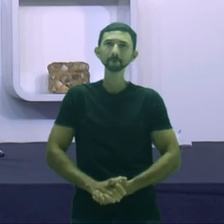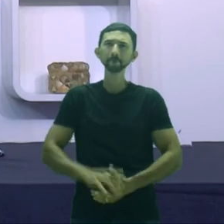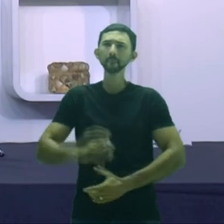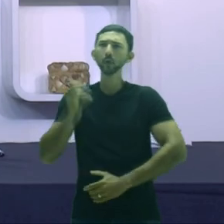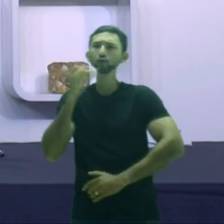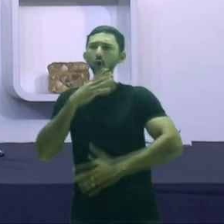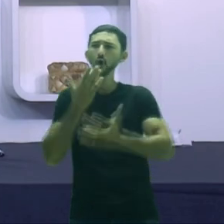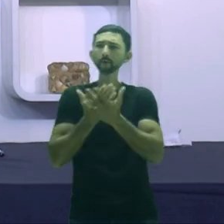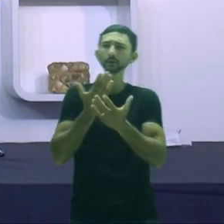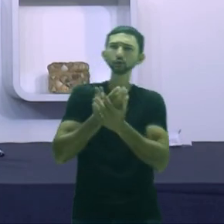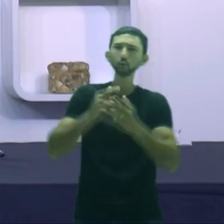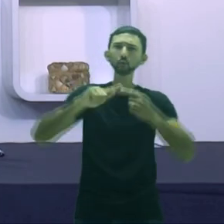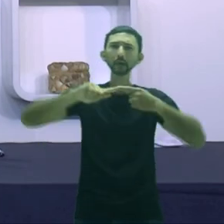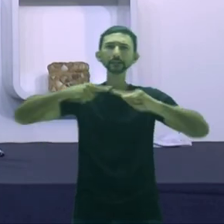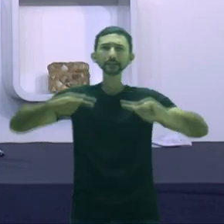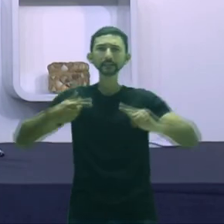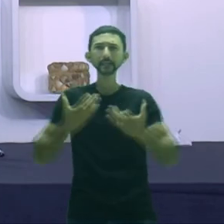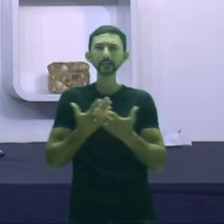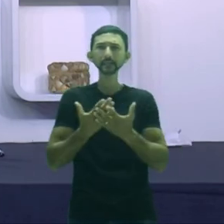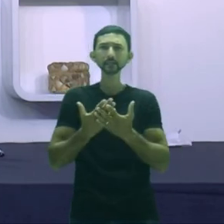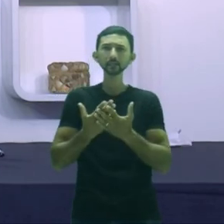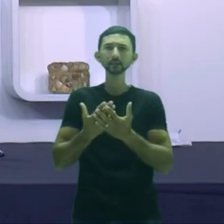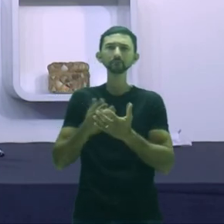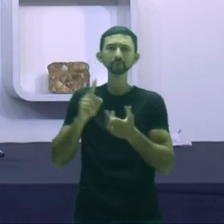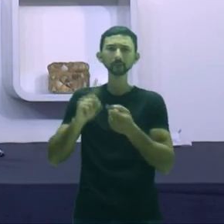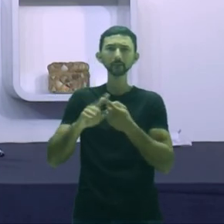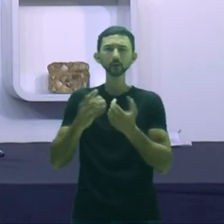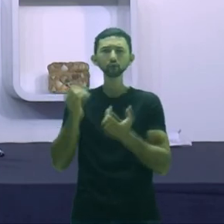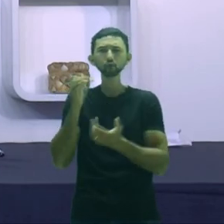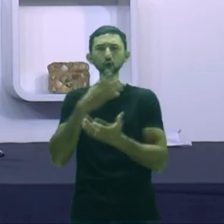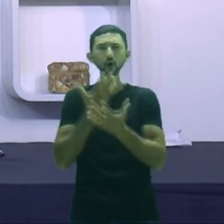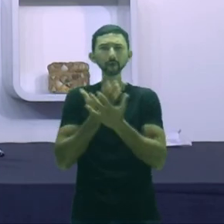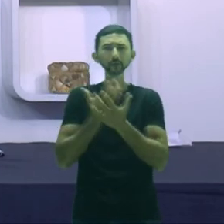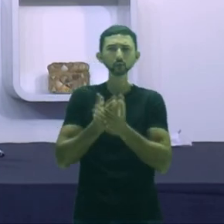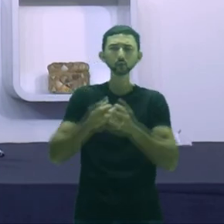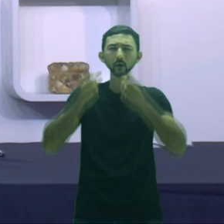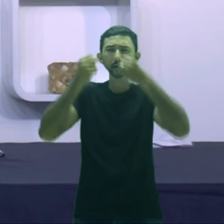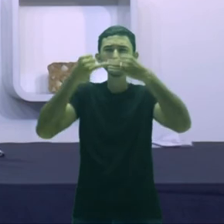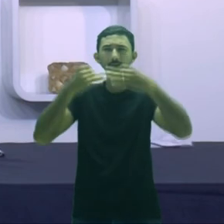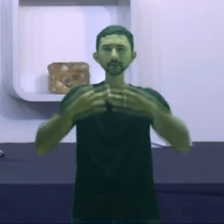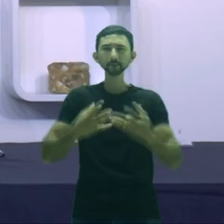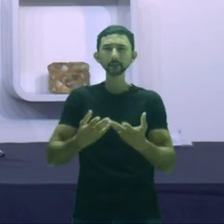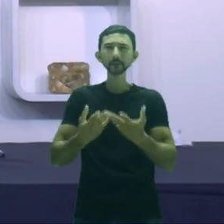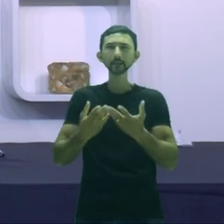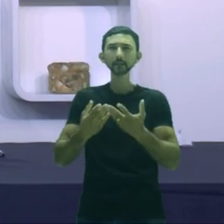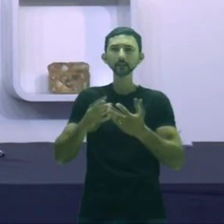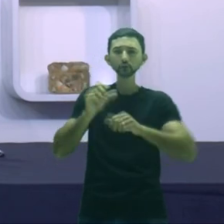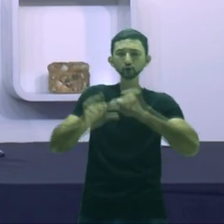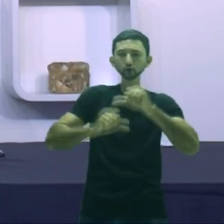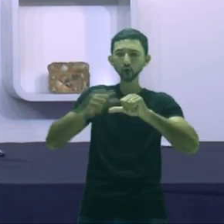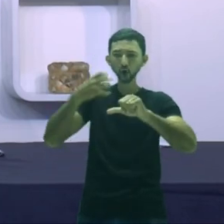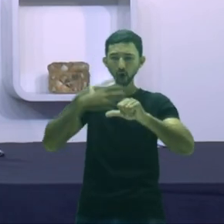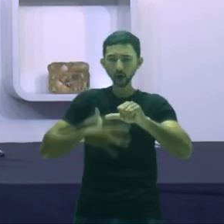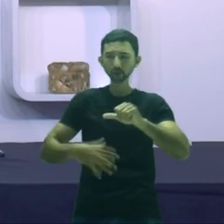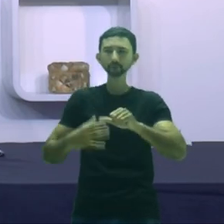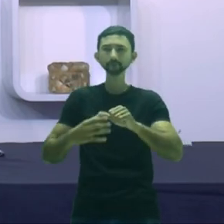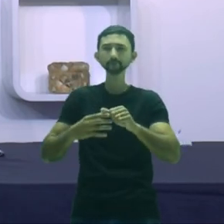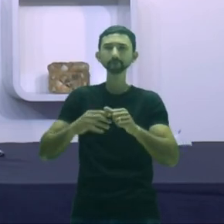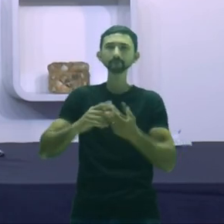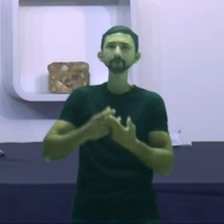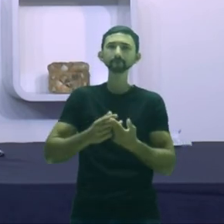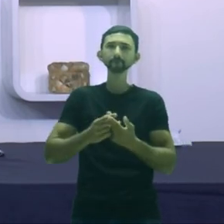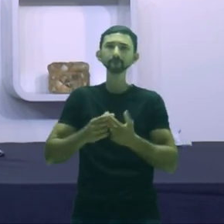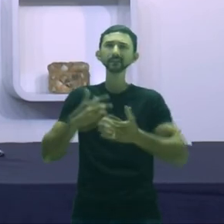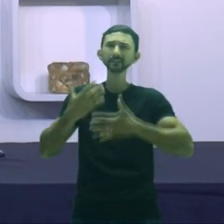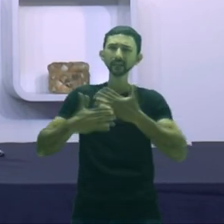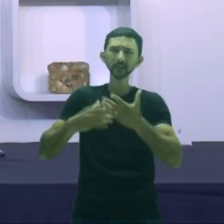aí da genética, chamado de epigenética, que fala sobre mudanças que podem ocorrer no genótipo, tá? Mas